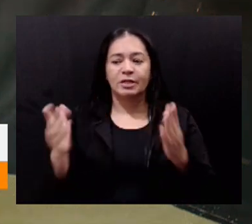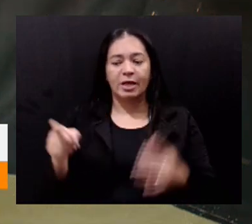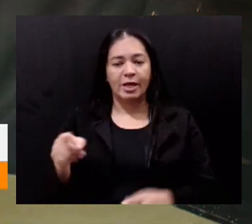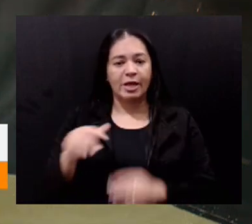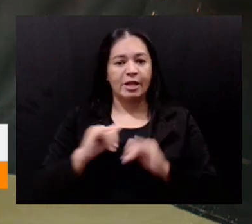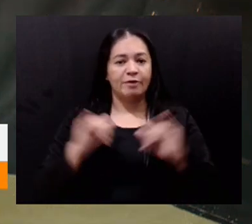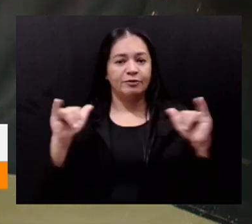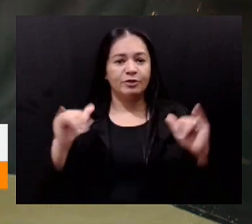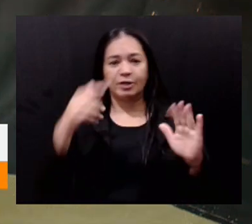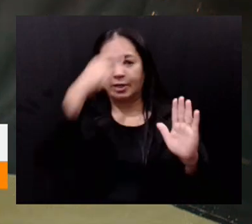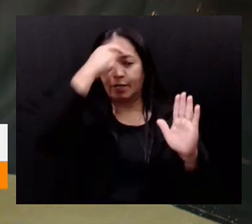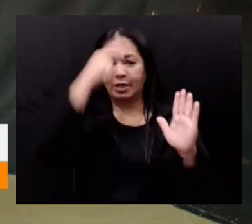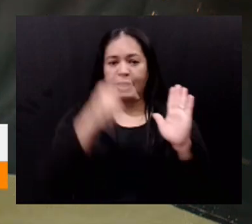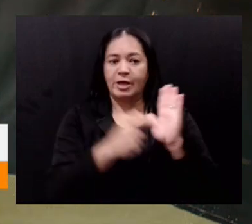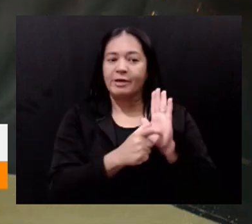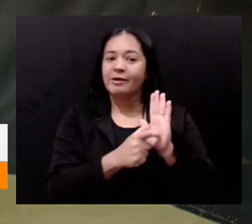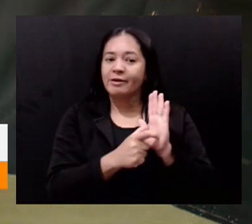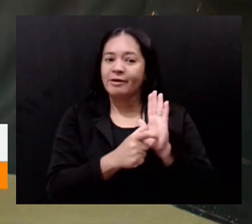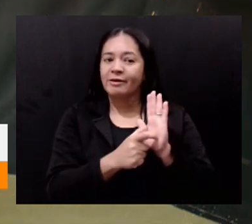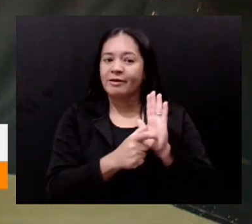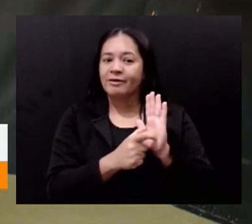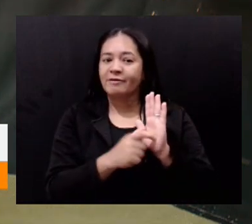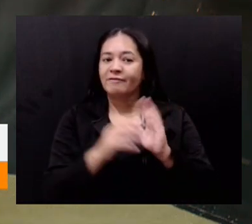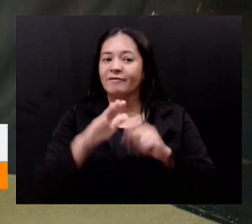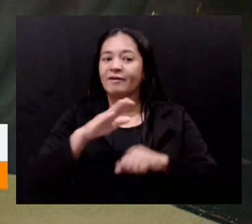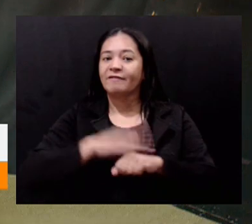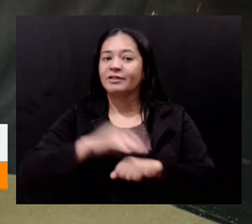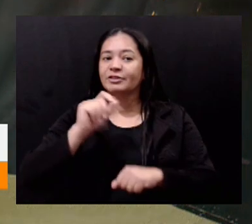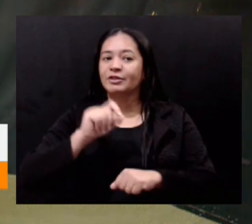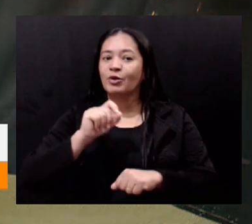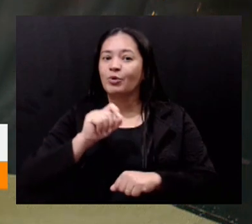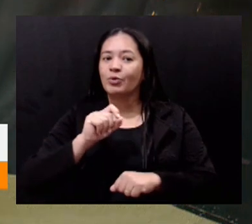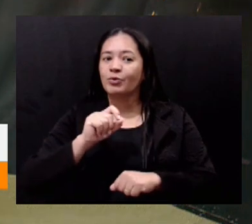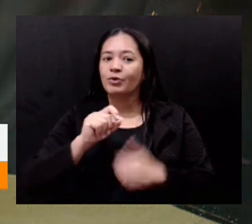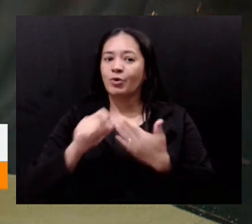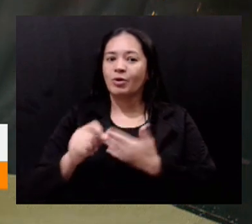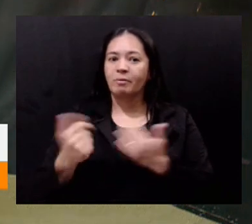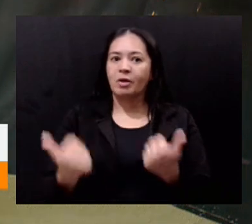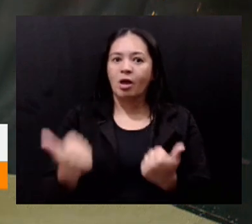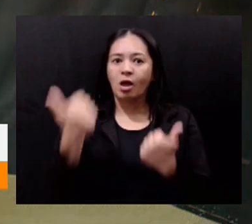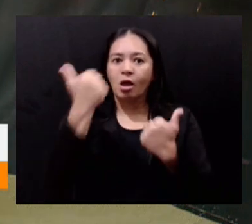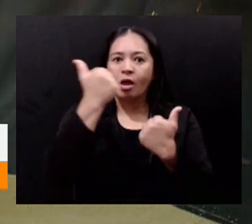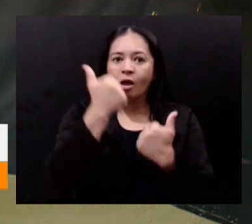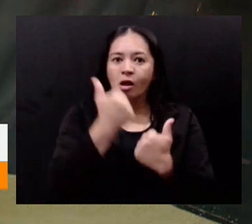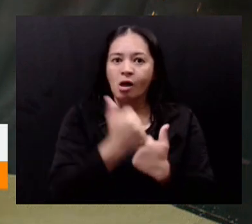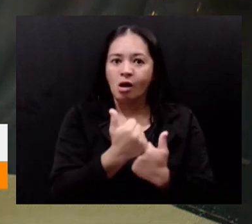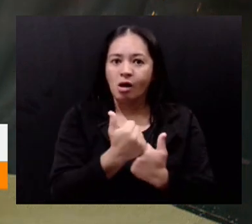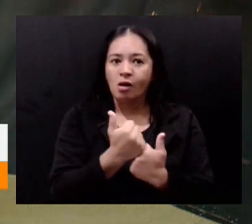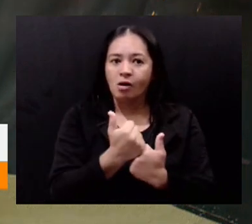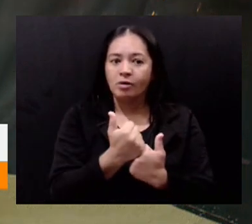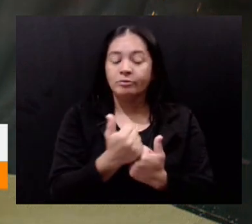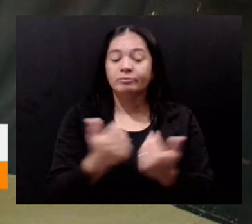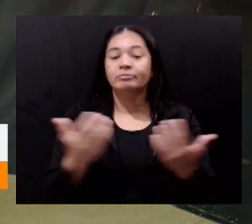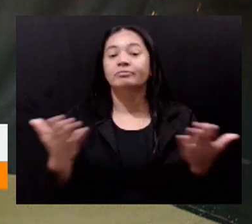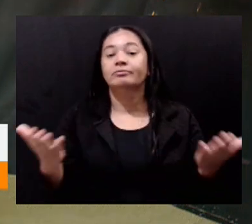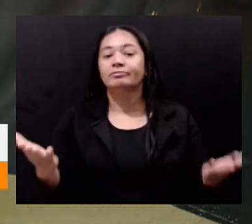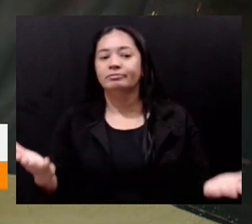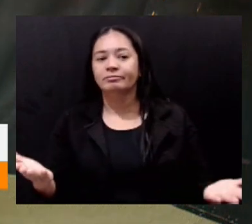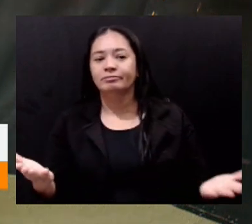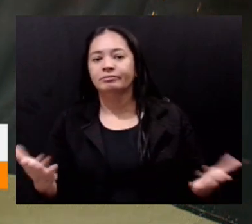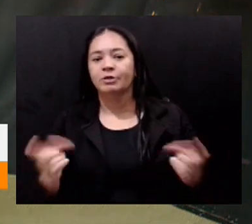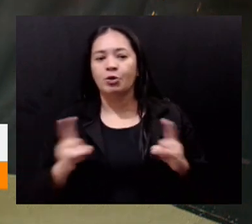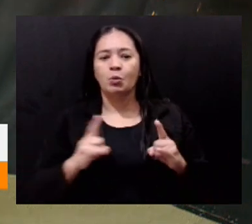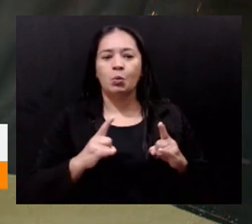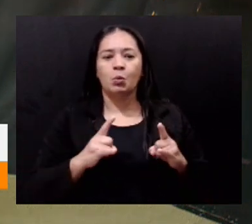ela vai suprir a necessidade dos amigos. E aí, tem vários robôs, tem aplicativos,